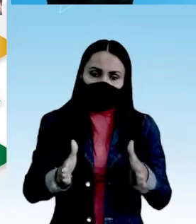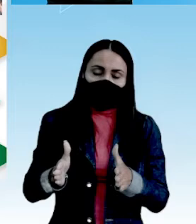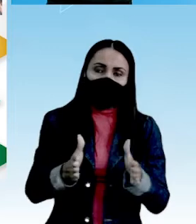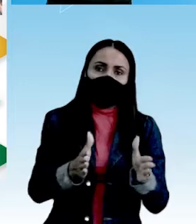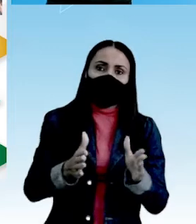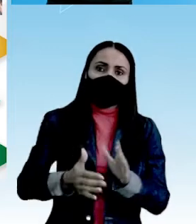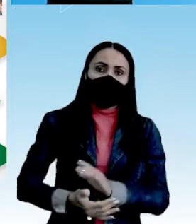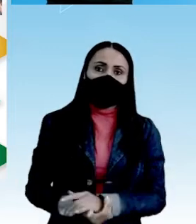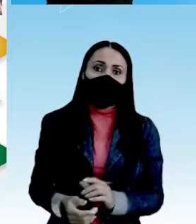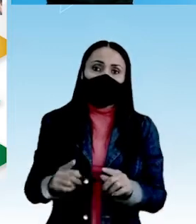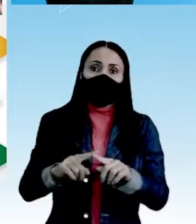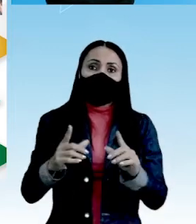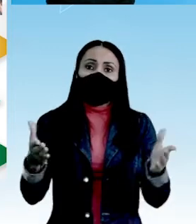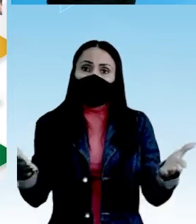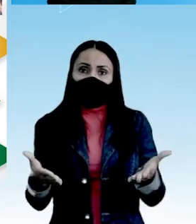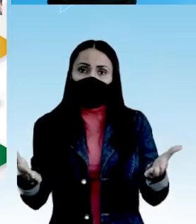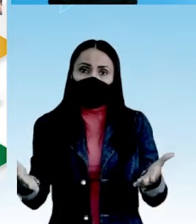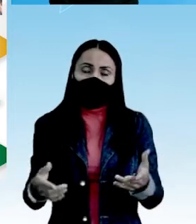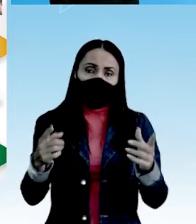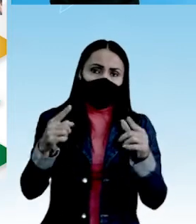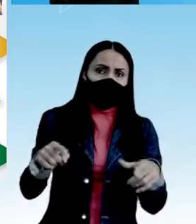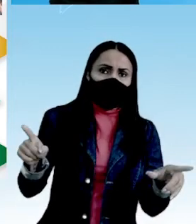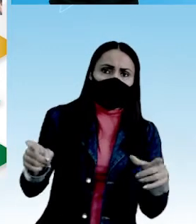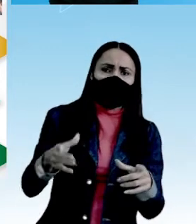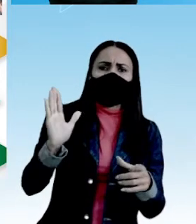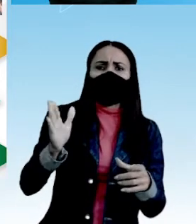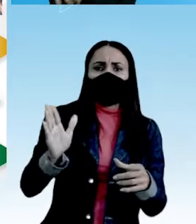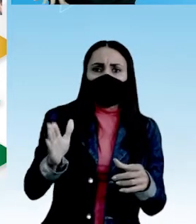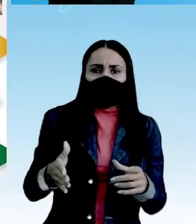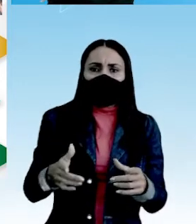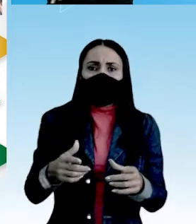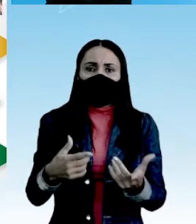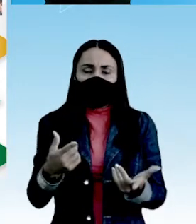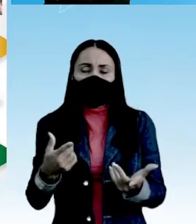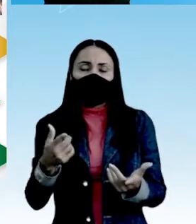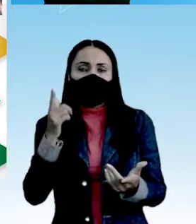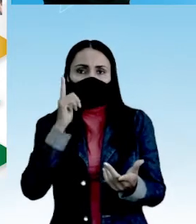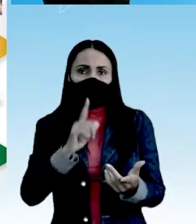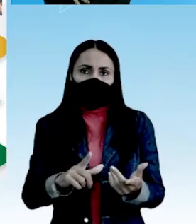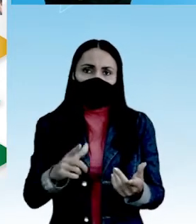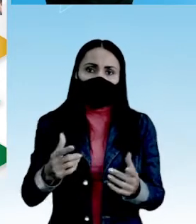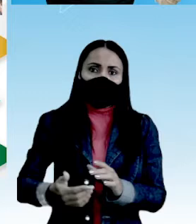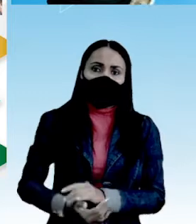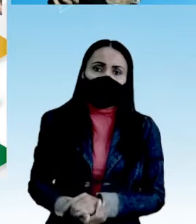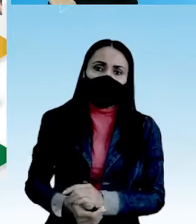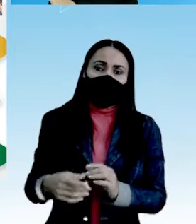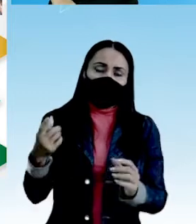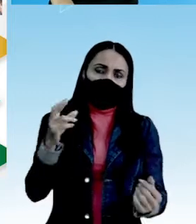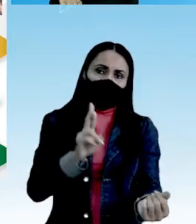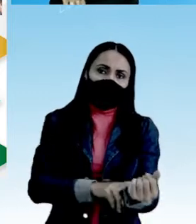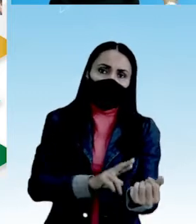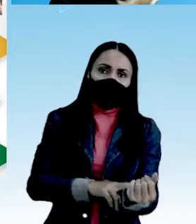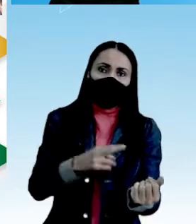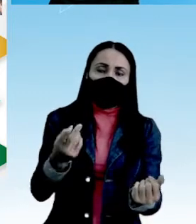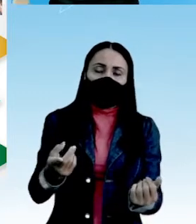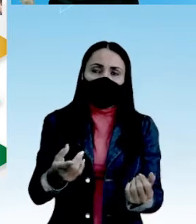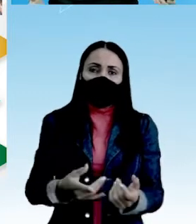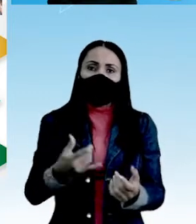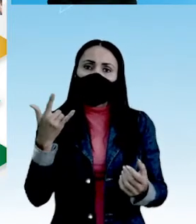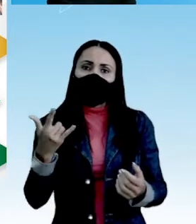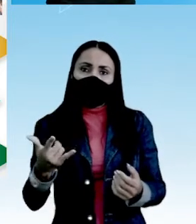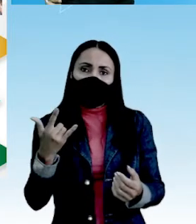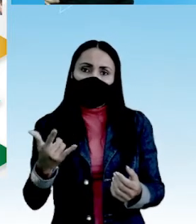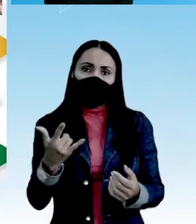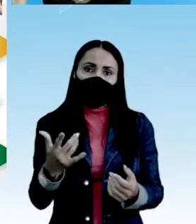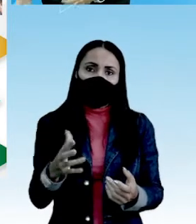assim, mas hoje na atualidade músicas já conseguem ter mais esse destaque, né? E tinha ritmos, né, como rock, como sertanejo, que